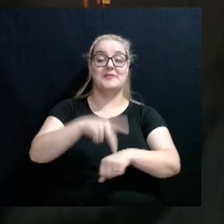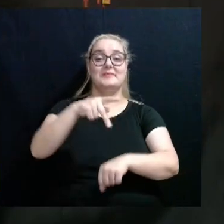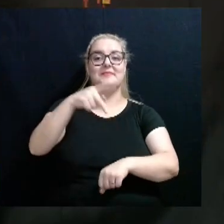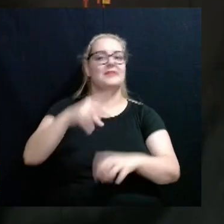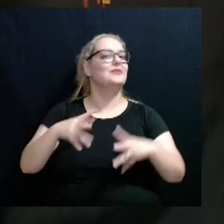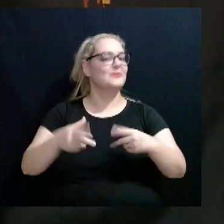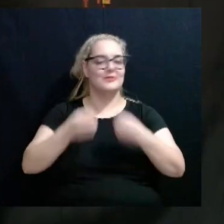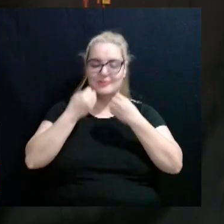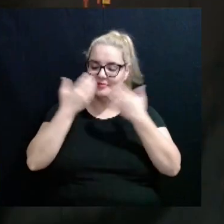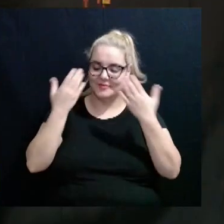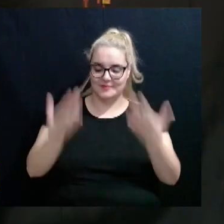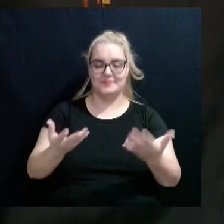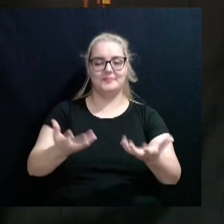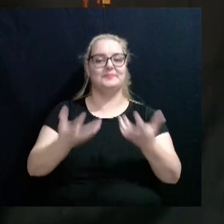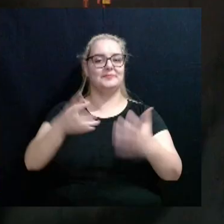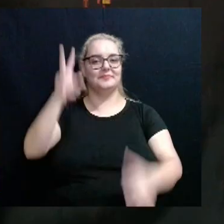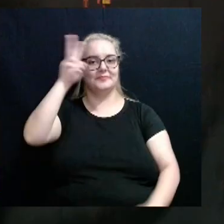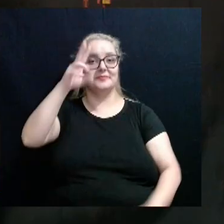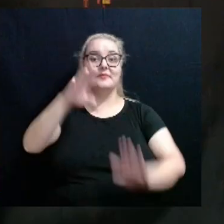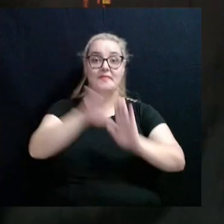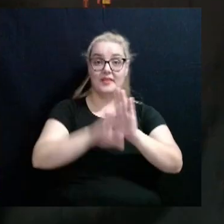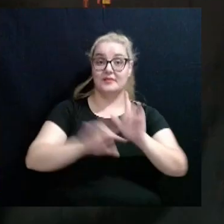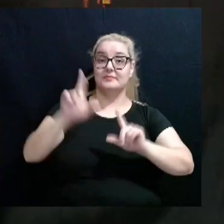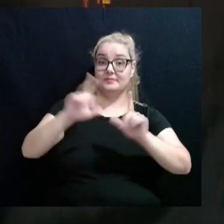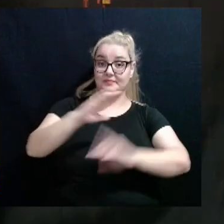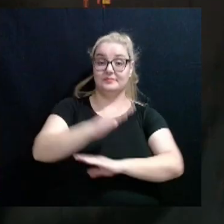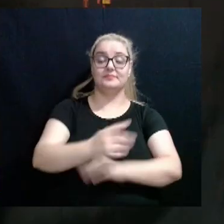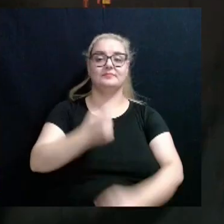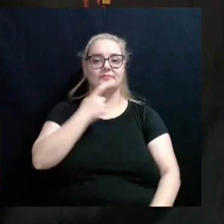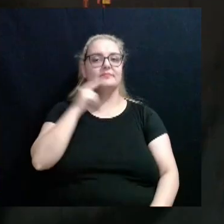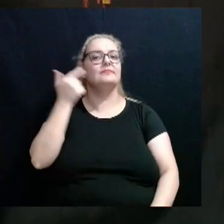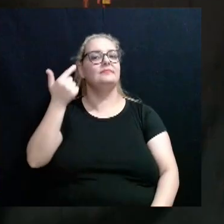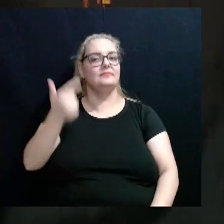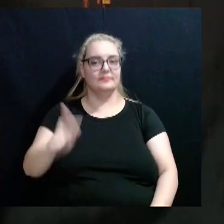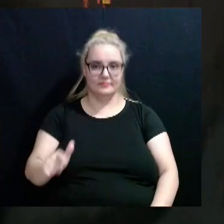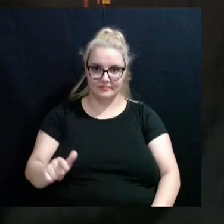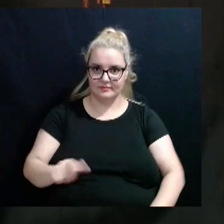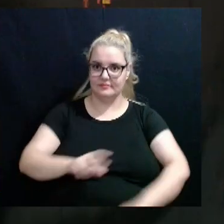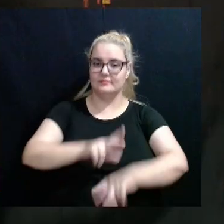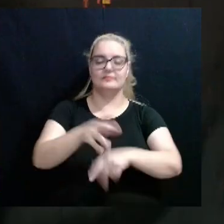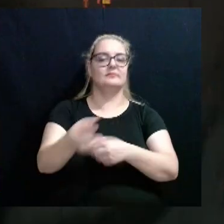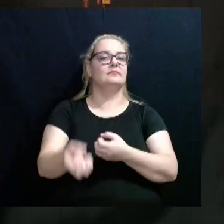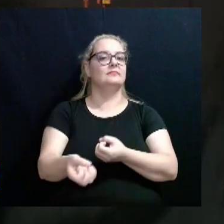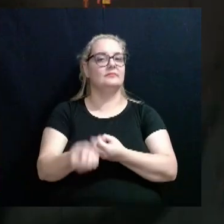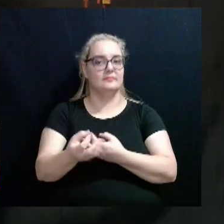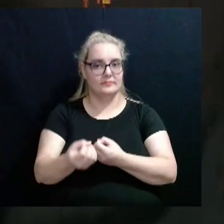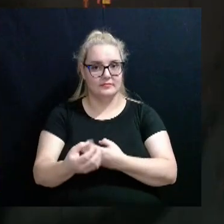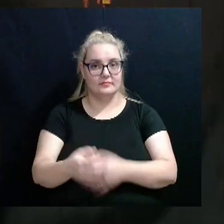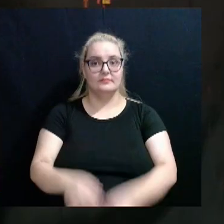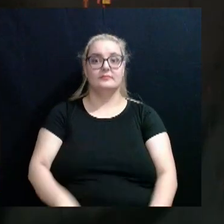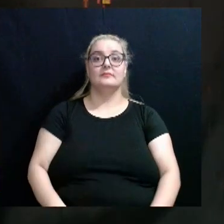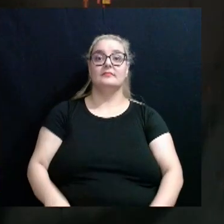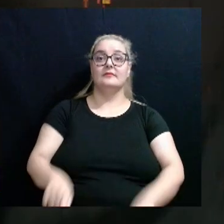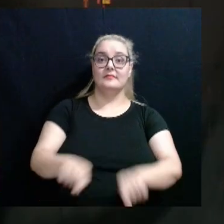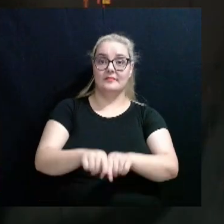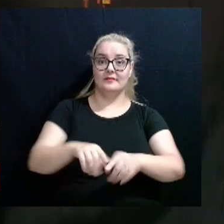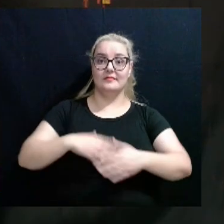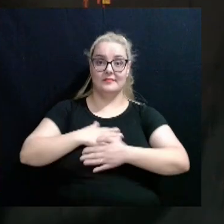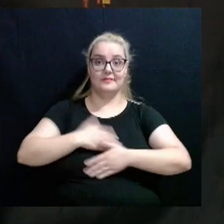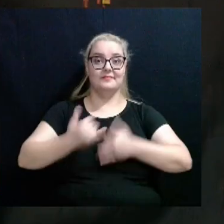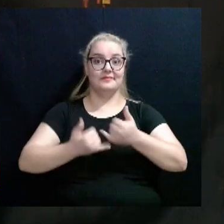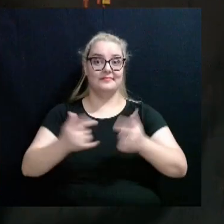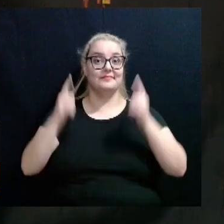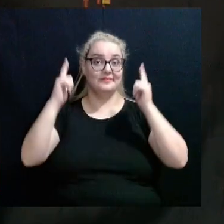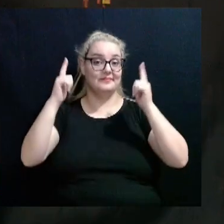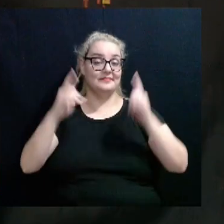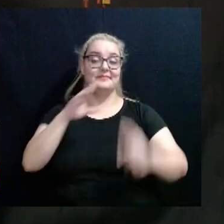lembrar que a programação da TV Câmara Campinas segue, tá? Com muita informação e também muito entretenimento no final de semana. Tem